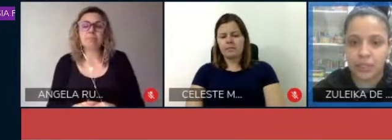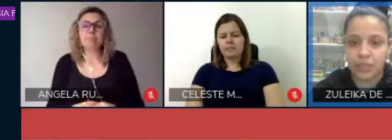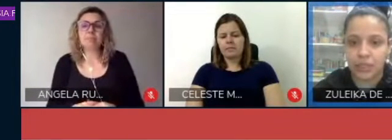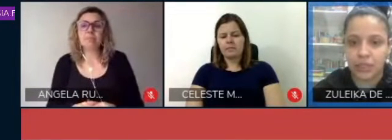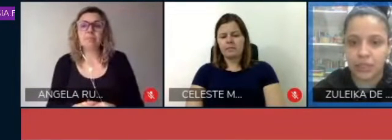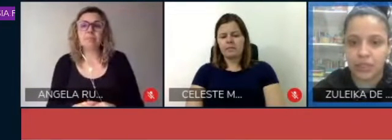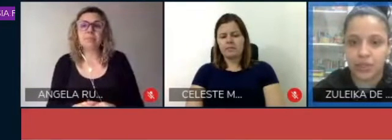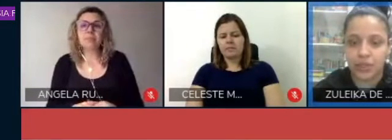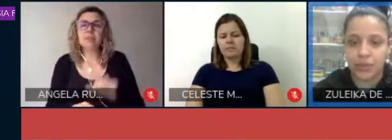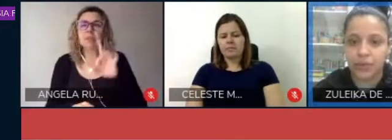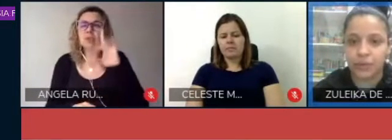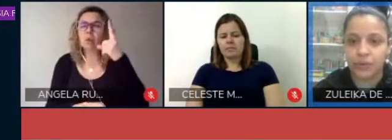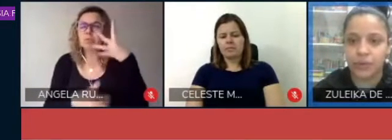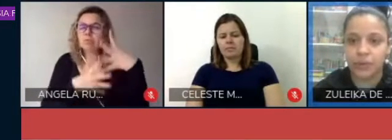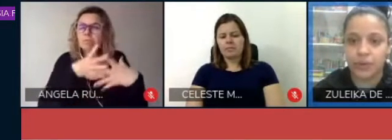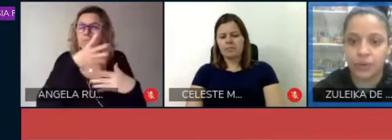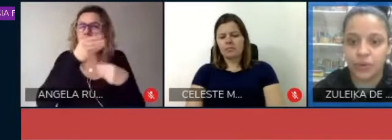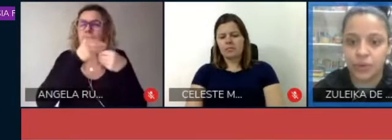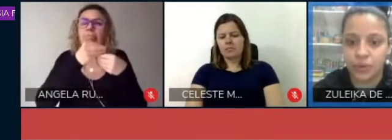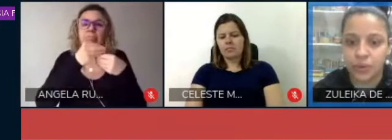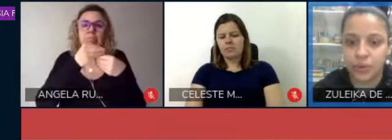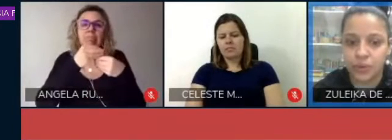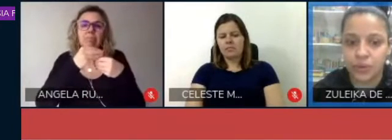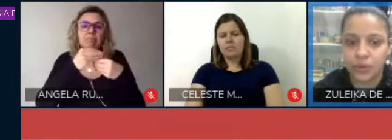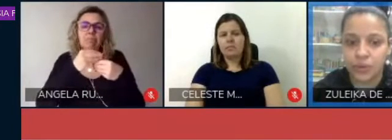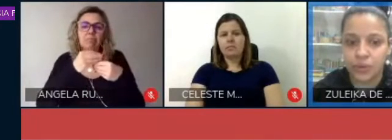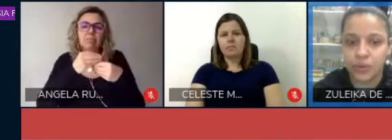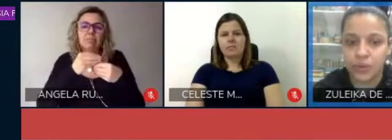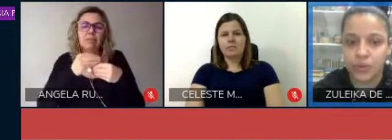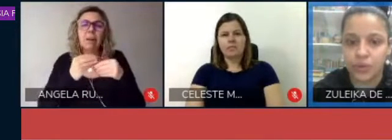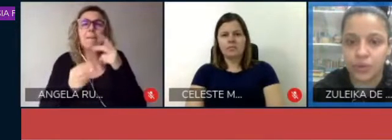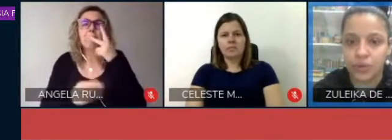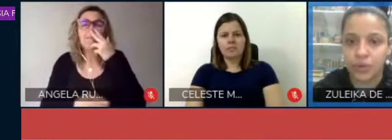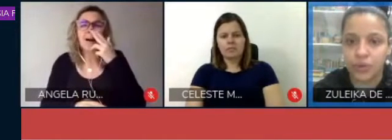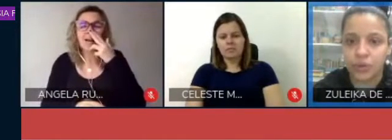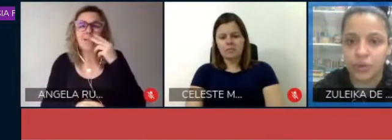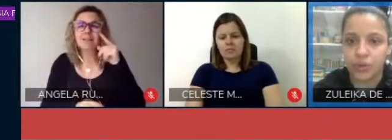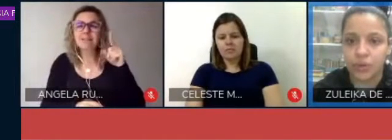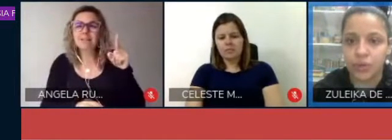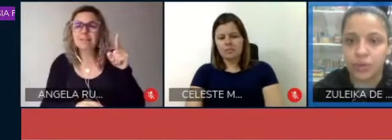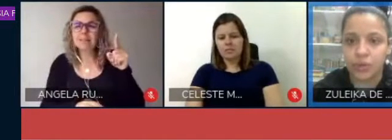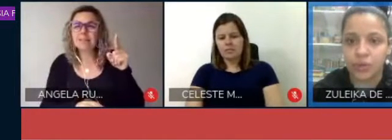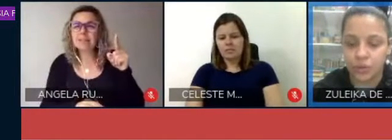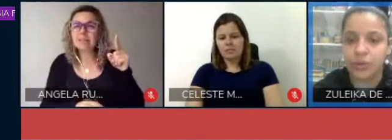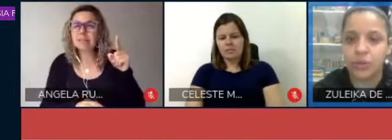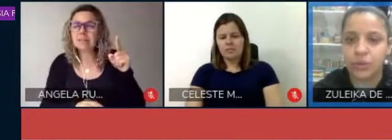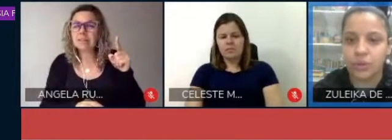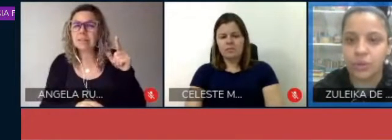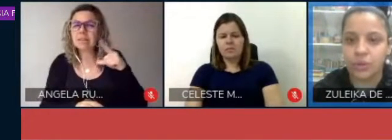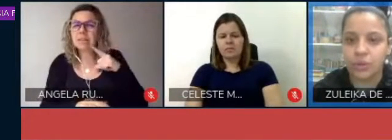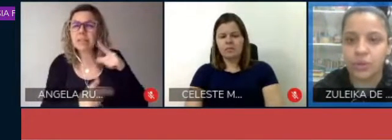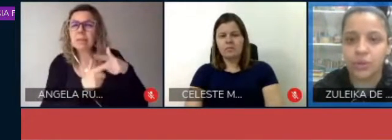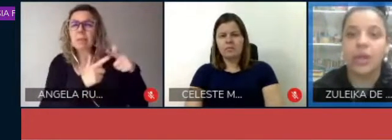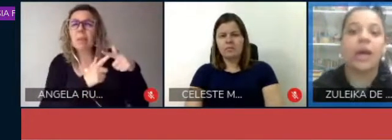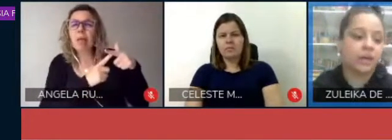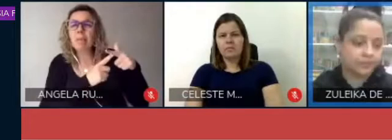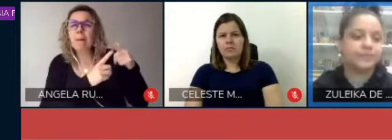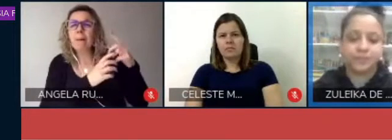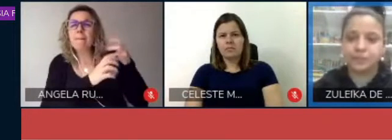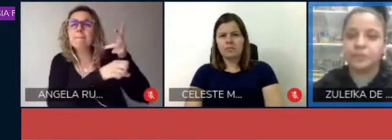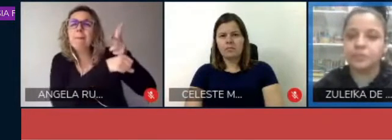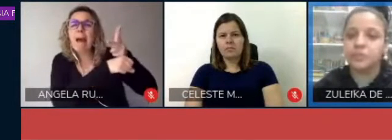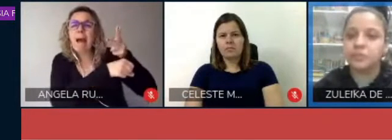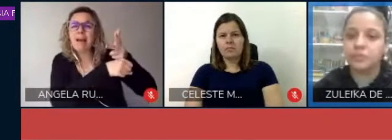Então, um adendo rapidinho, que parece que a central de identificação está parada mesmo, que o equipamento estragou e ainda não arrumaram. Então,